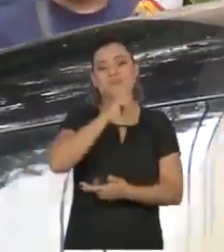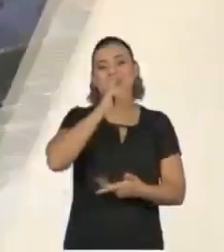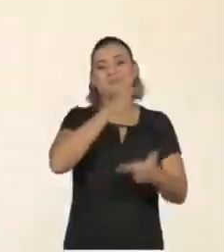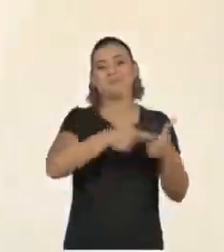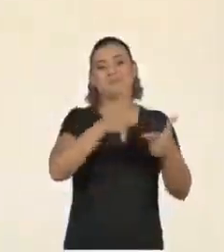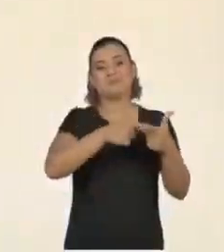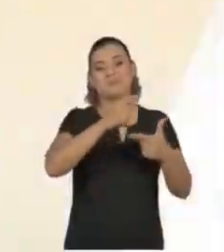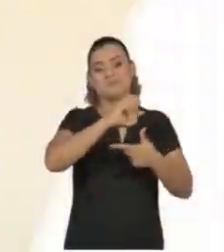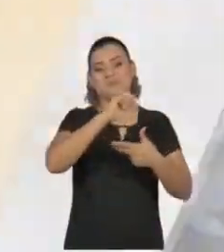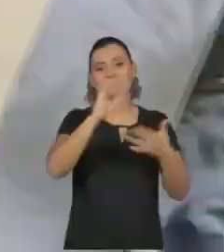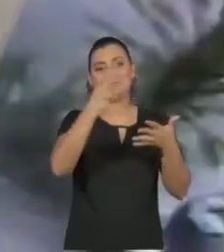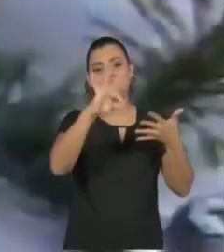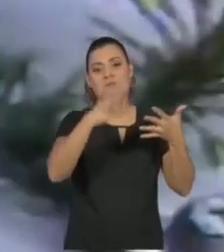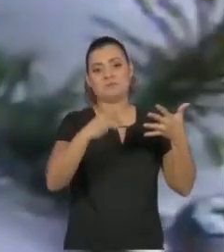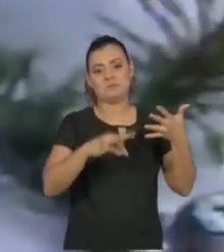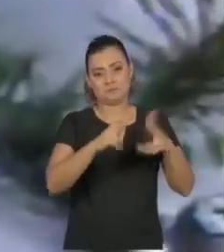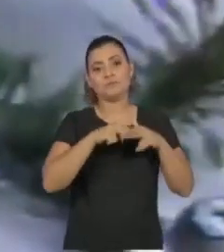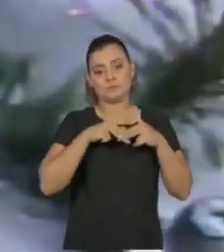Enem.